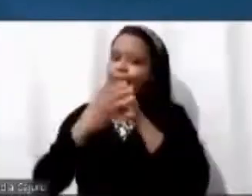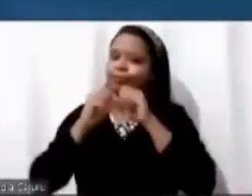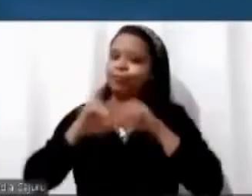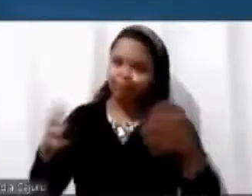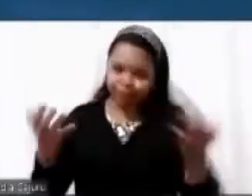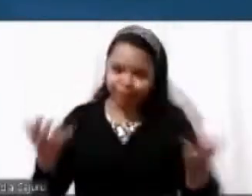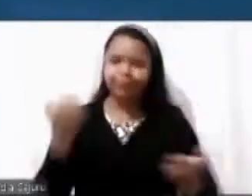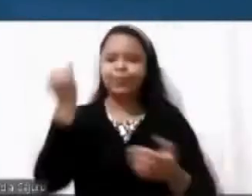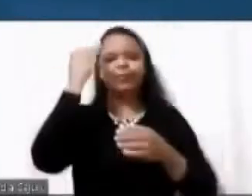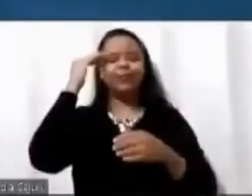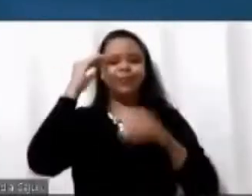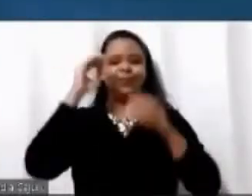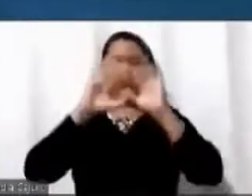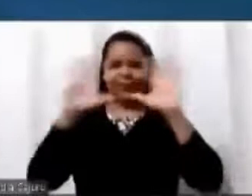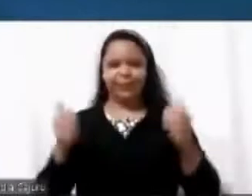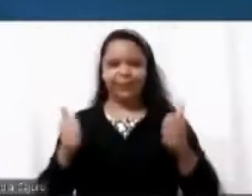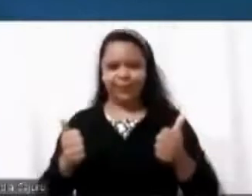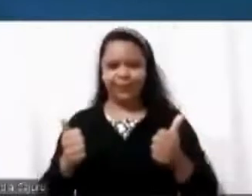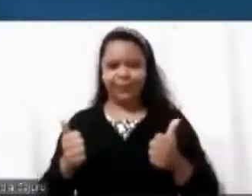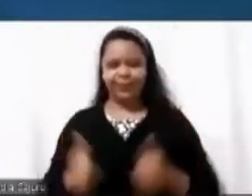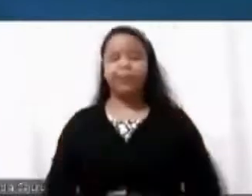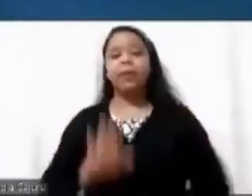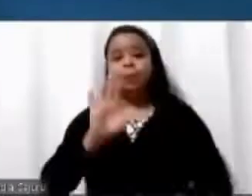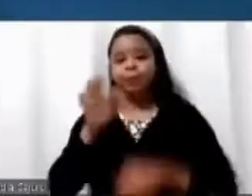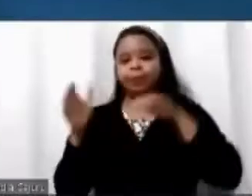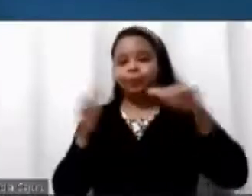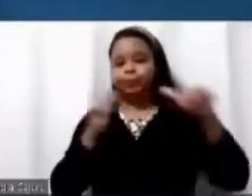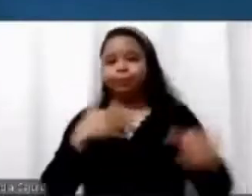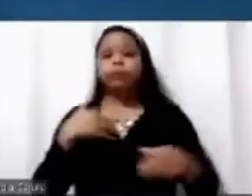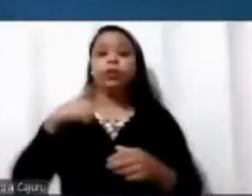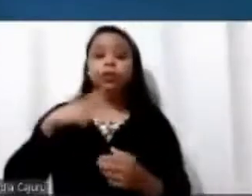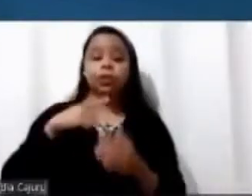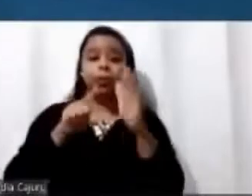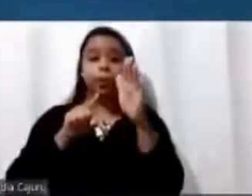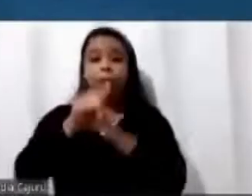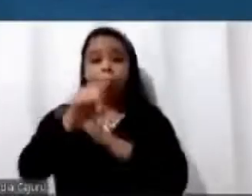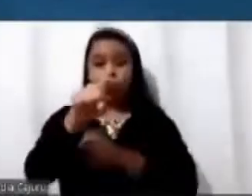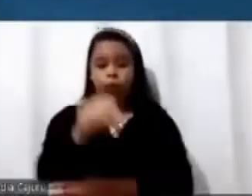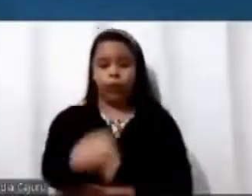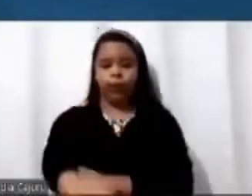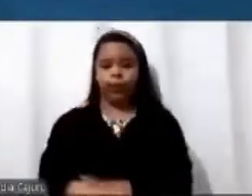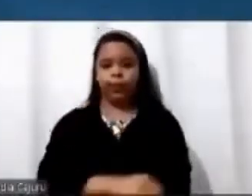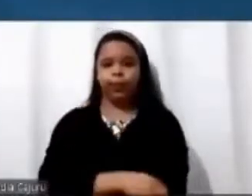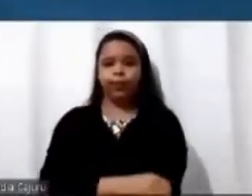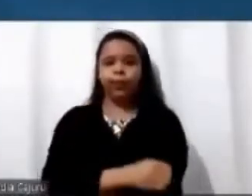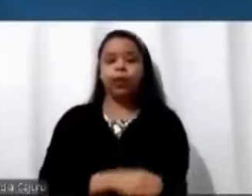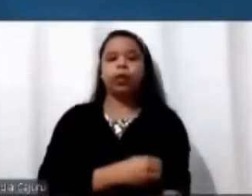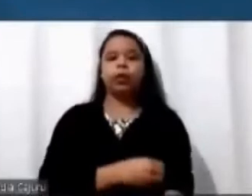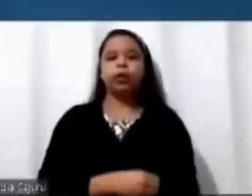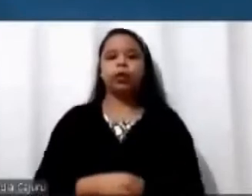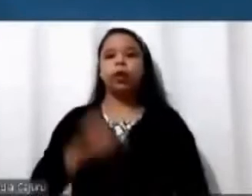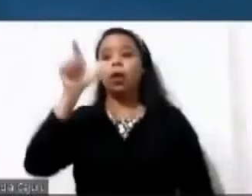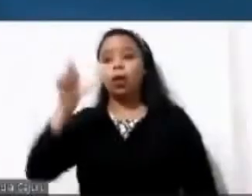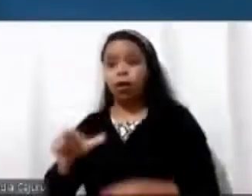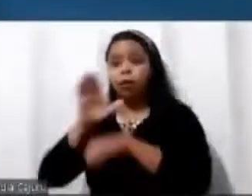delongas, nós temos aqui uma pergunta, e eu vou ler aos doutores. É uma pergunta do professor